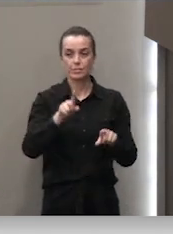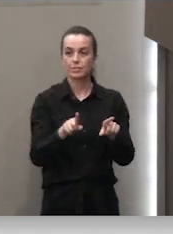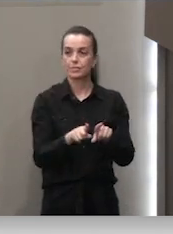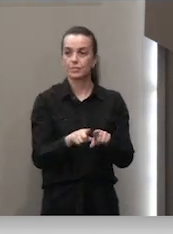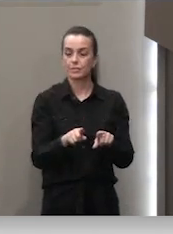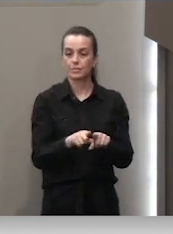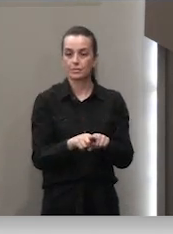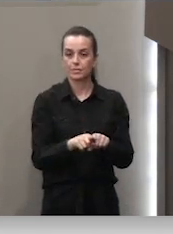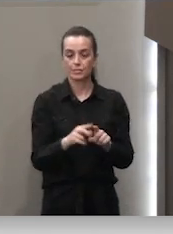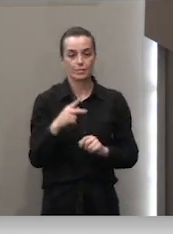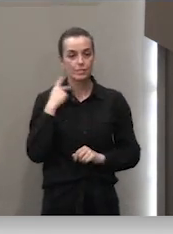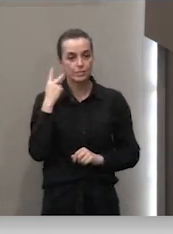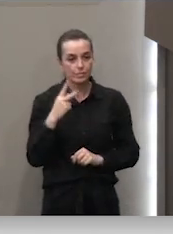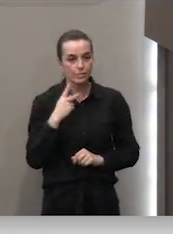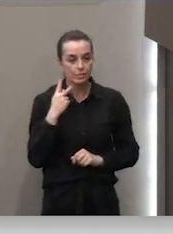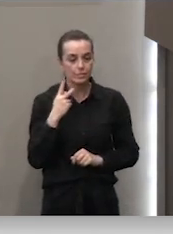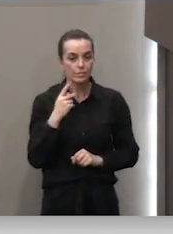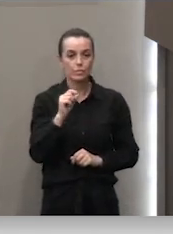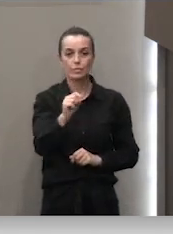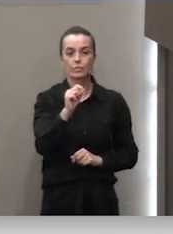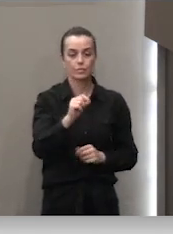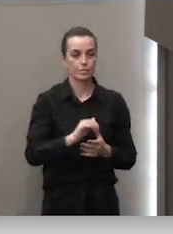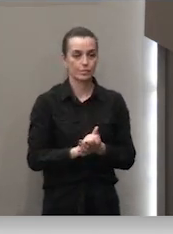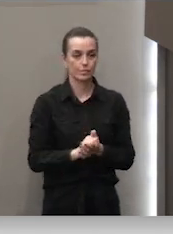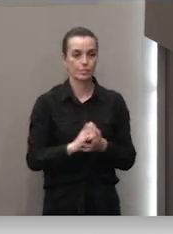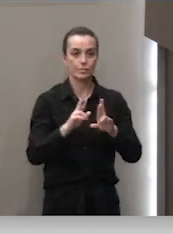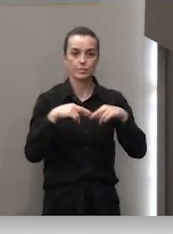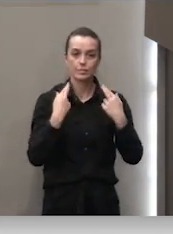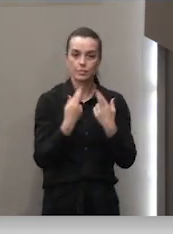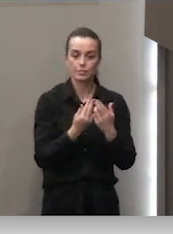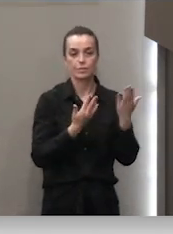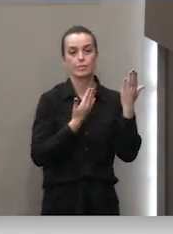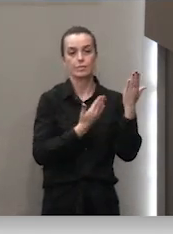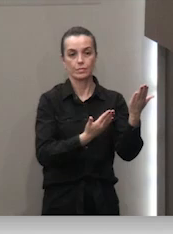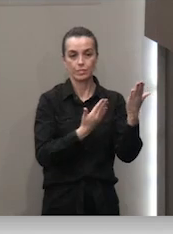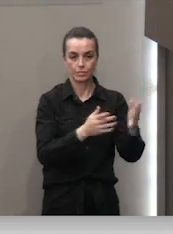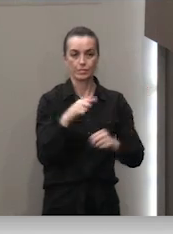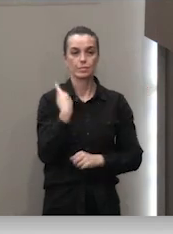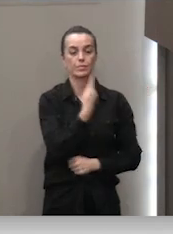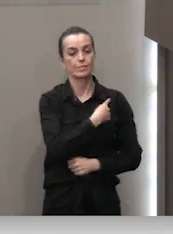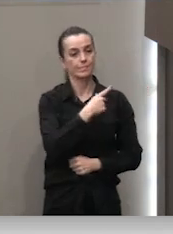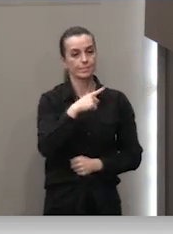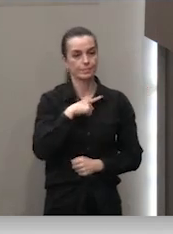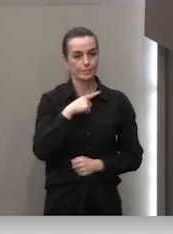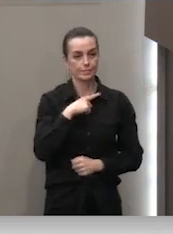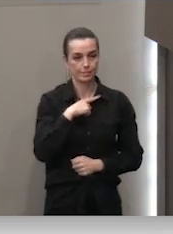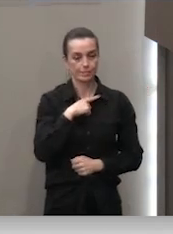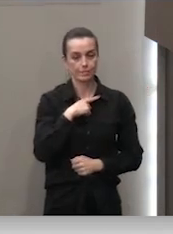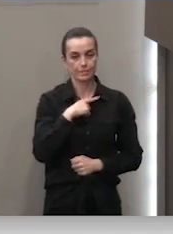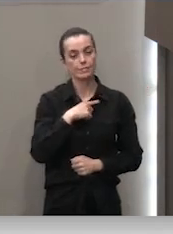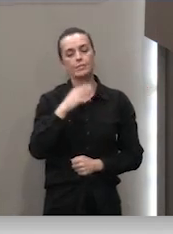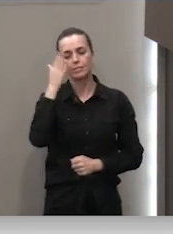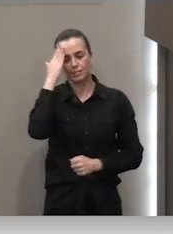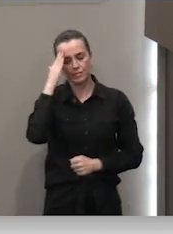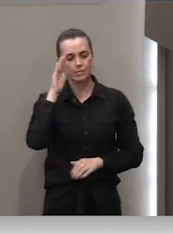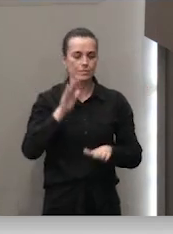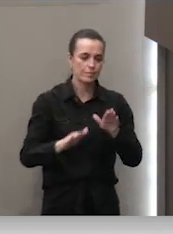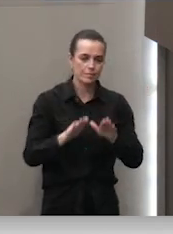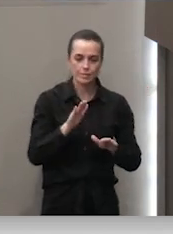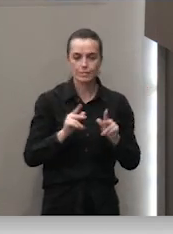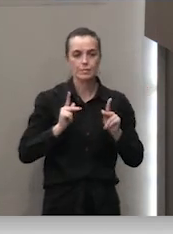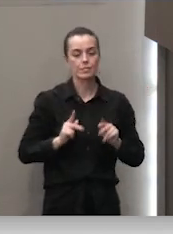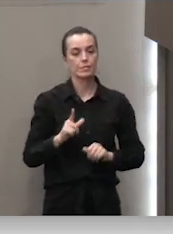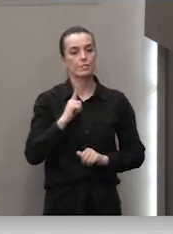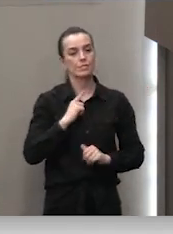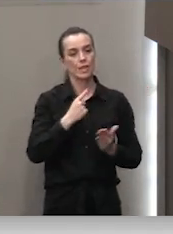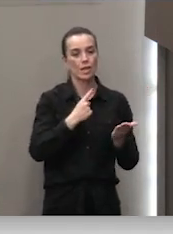aos vereadores das sessões solenes que nós temos. A gente sabe que as pessoas às vezes têm compromissos, mas